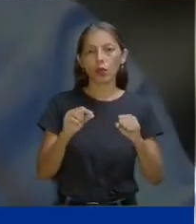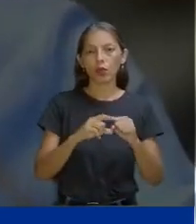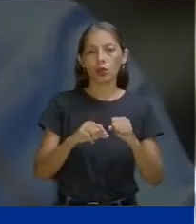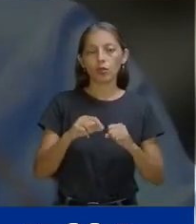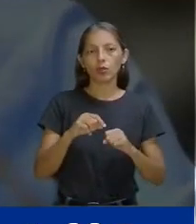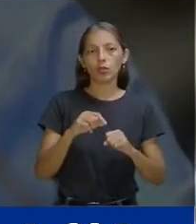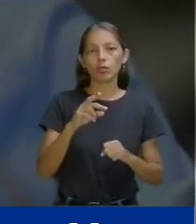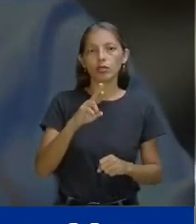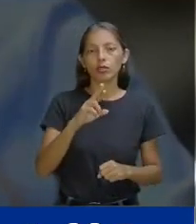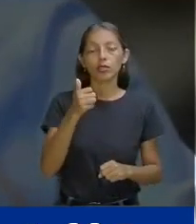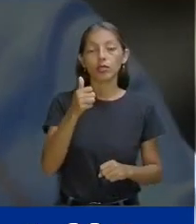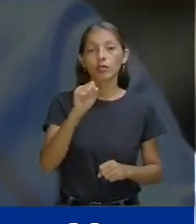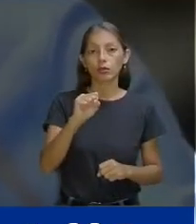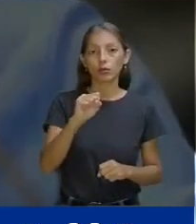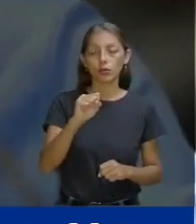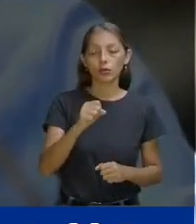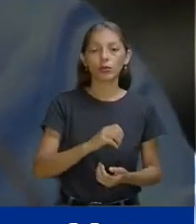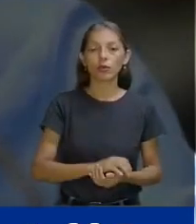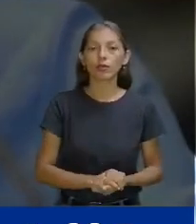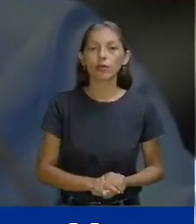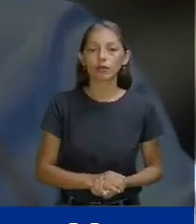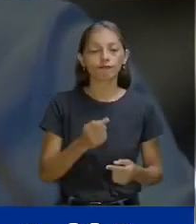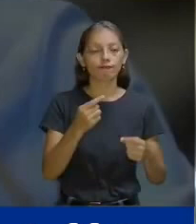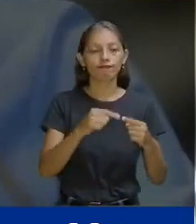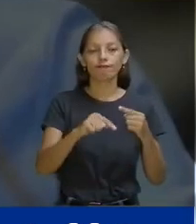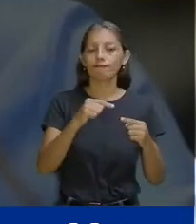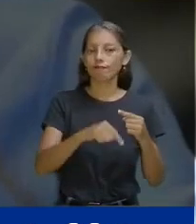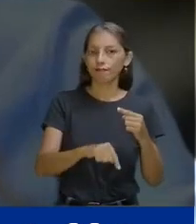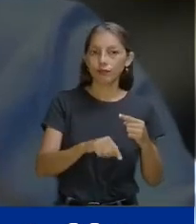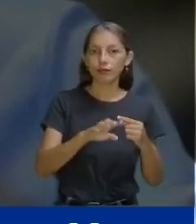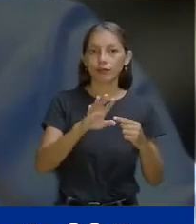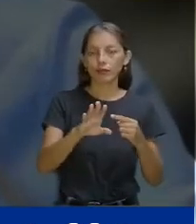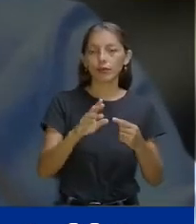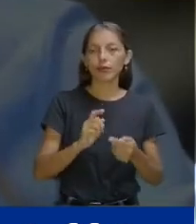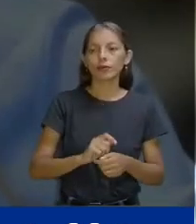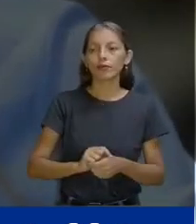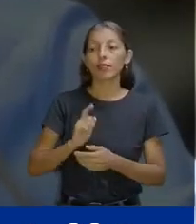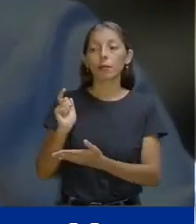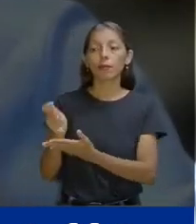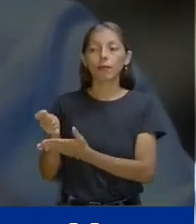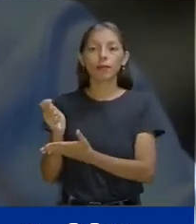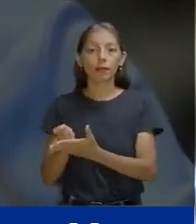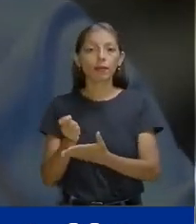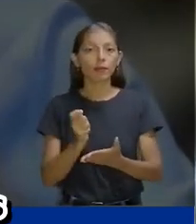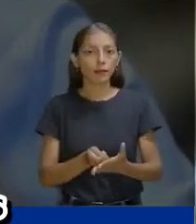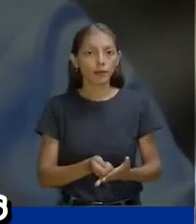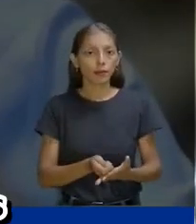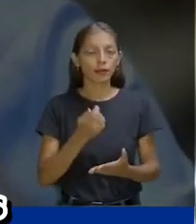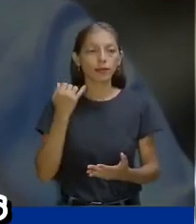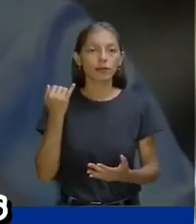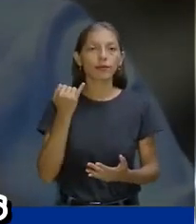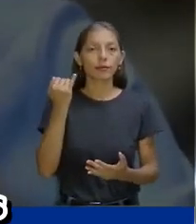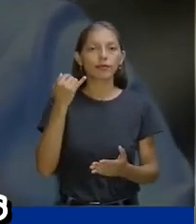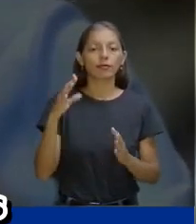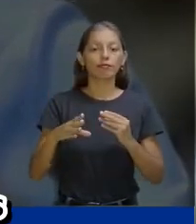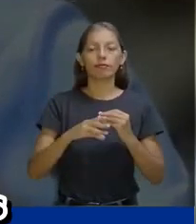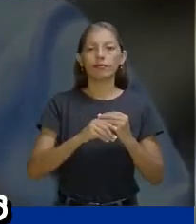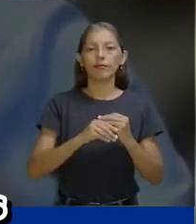norma. Todavia, o que se observa aqui é que essa despesa irregular ela é ínfima e ela representa tão somente